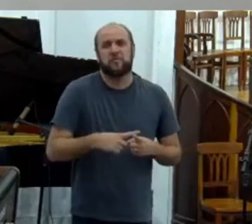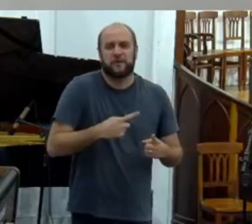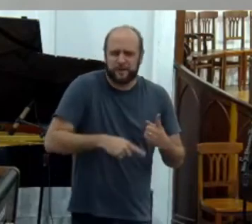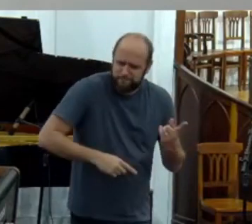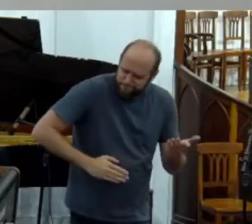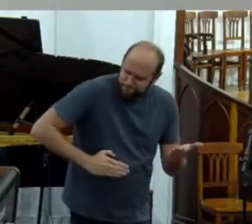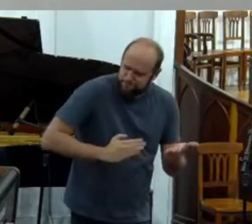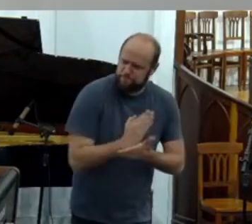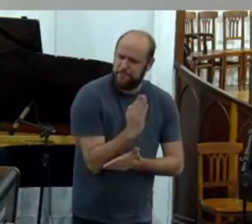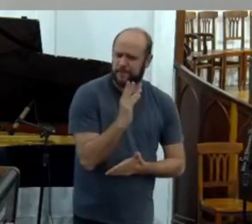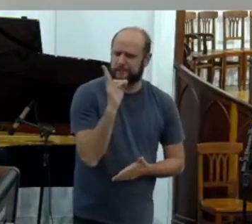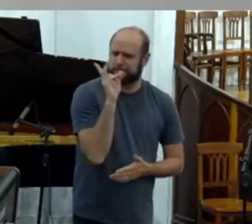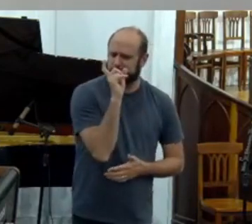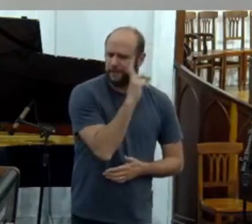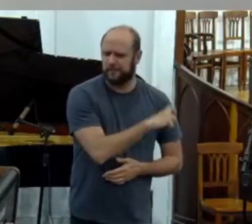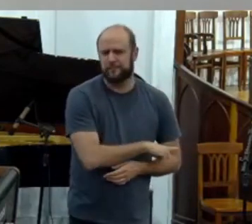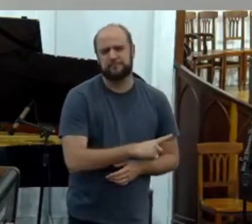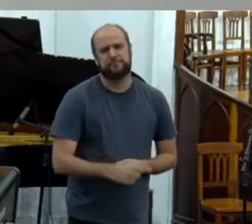passando por isso?